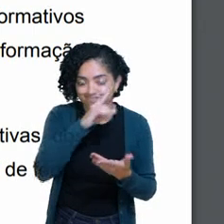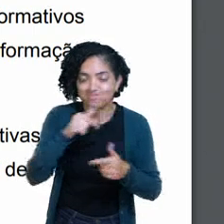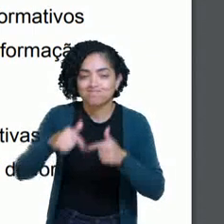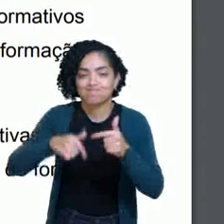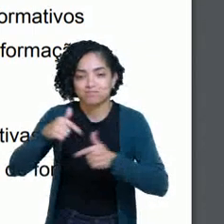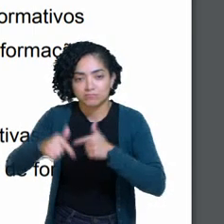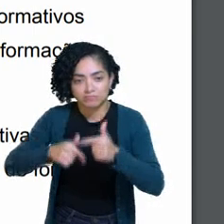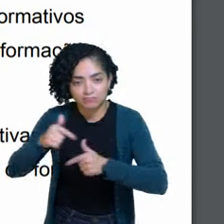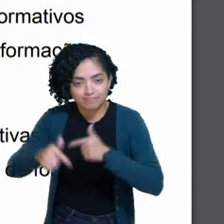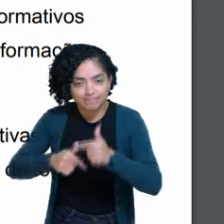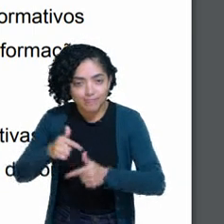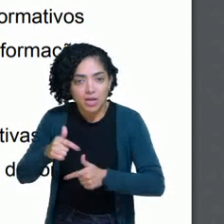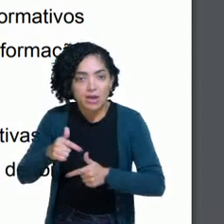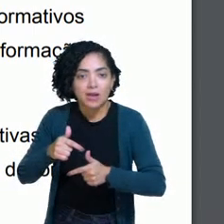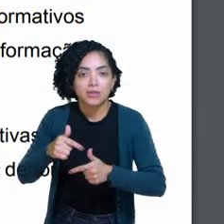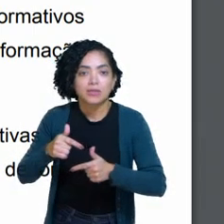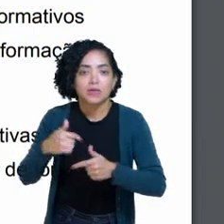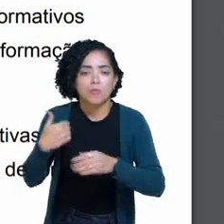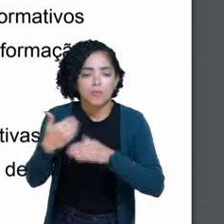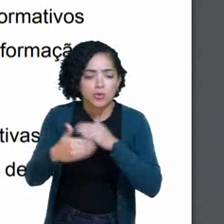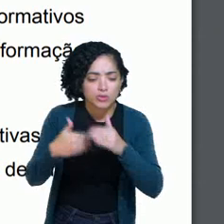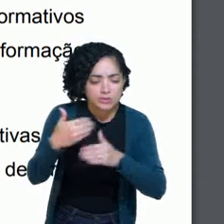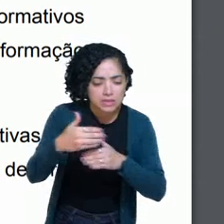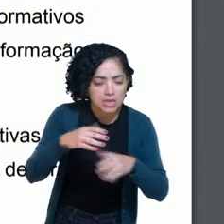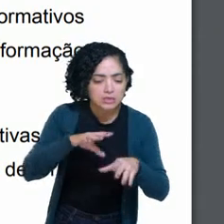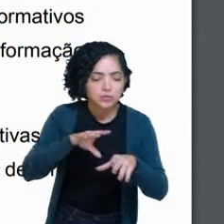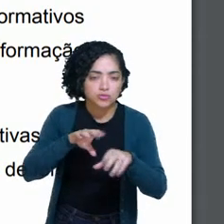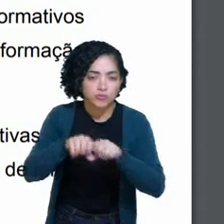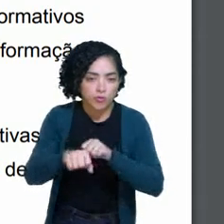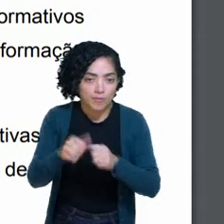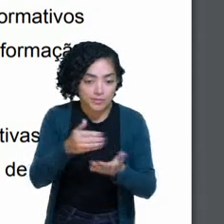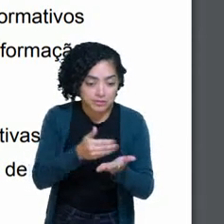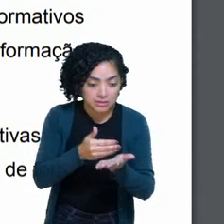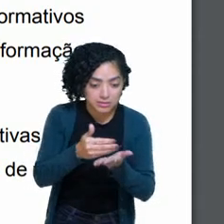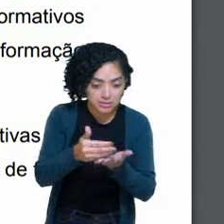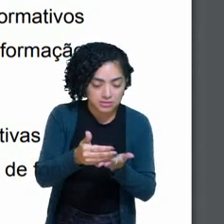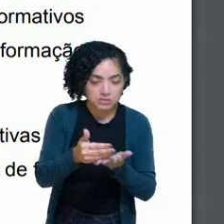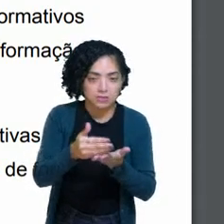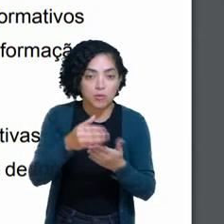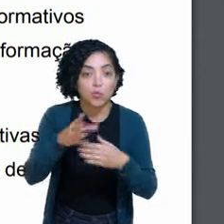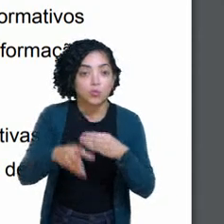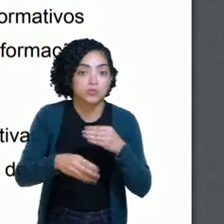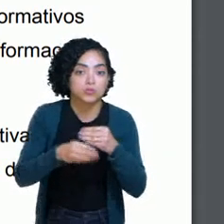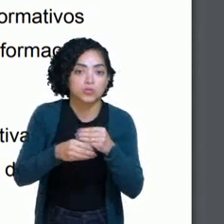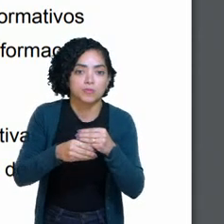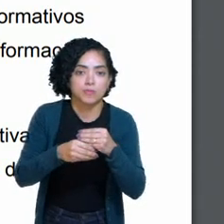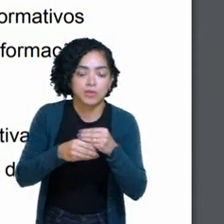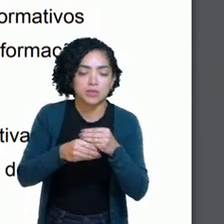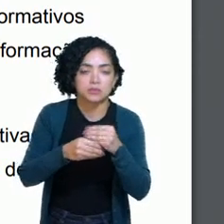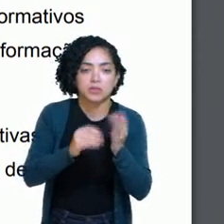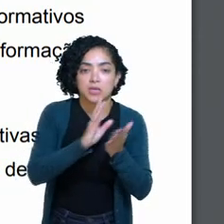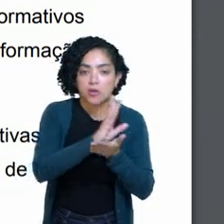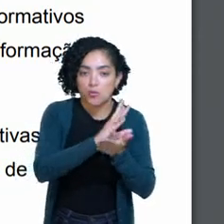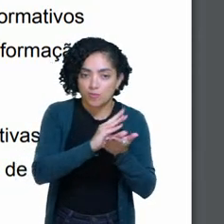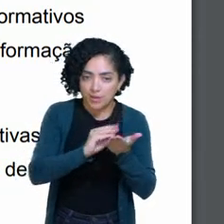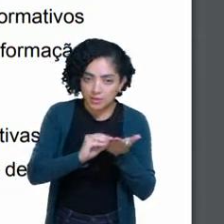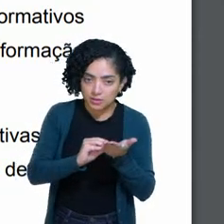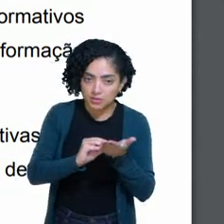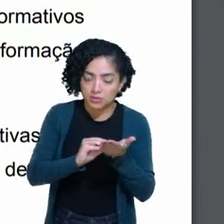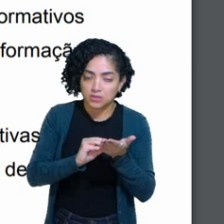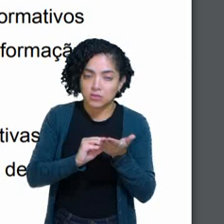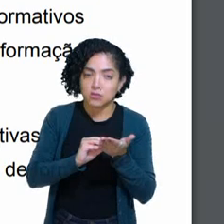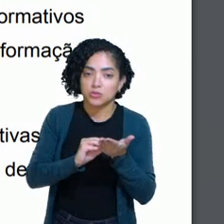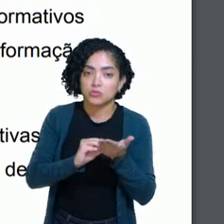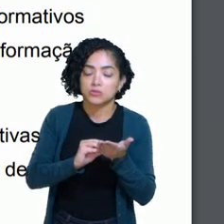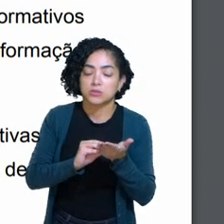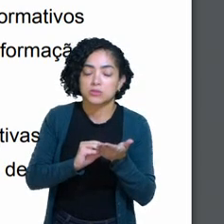docente requer processos de formação inicial que suplem o modelo de mercantilização